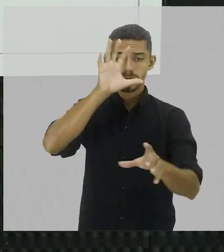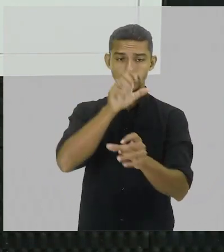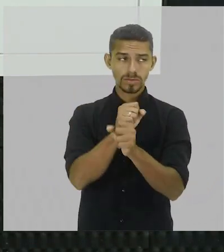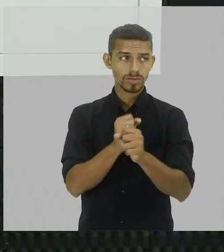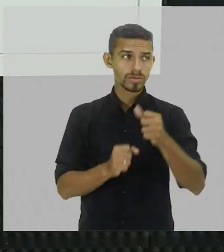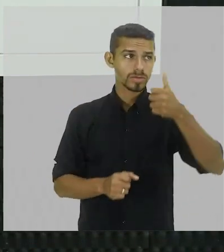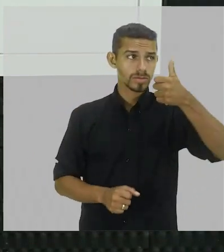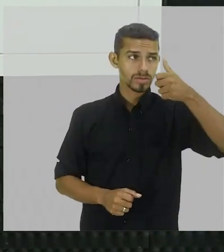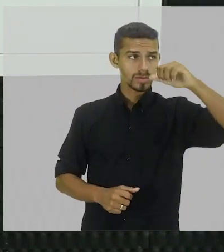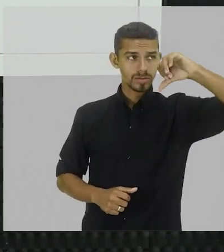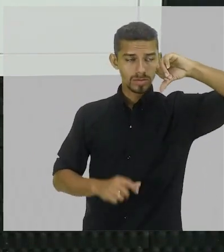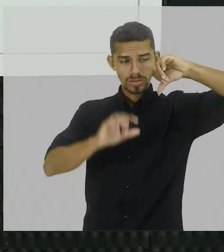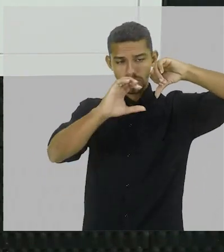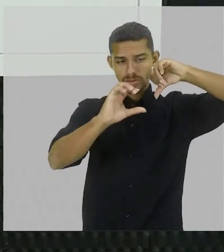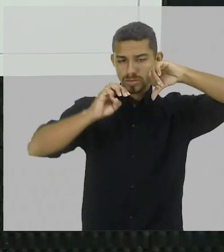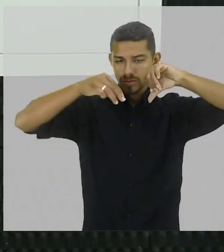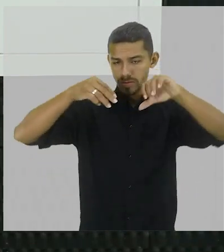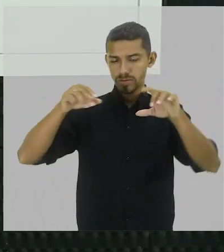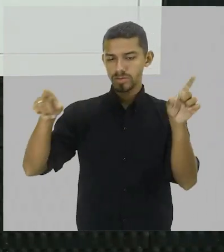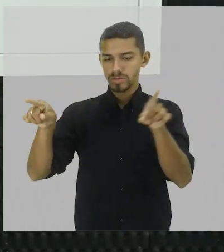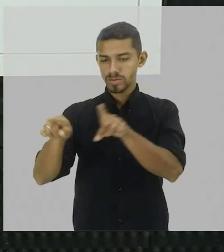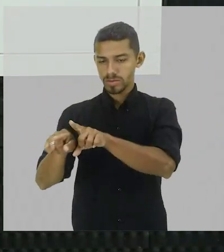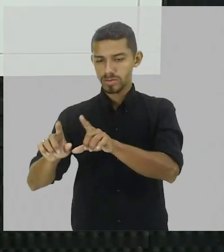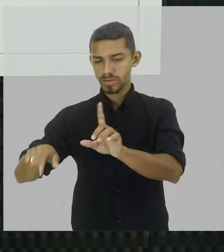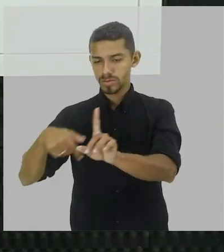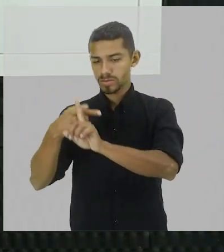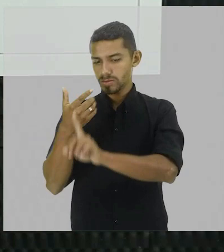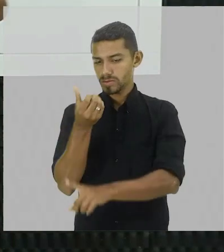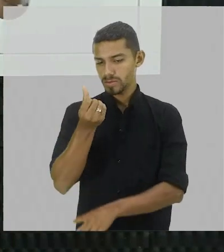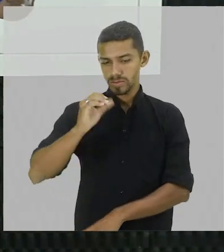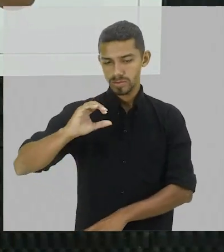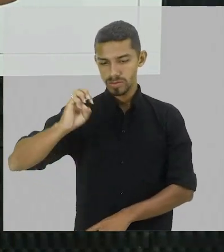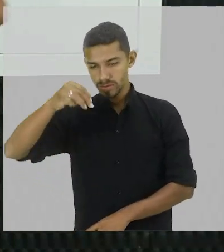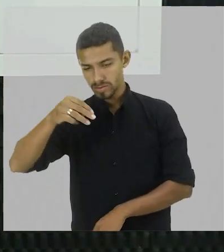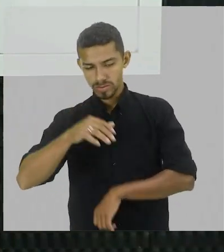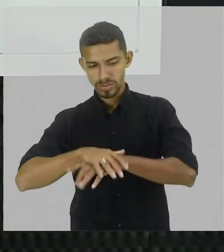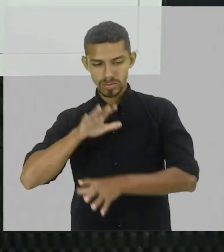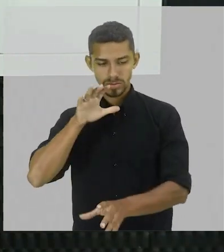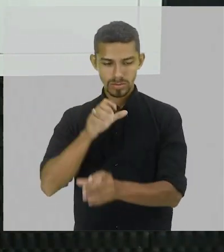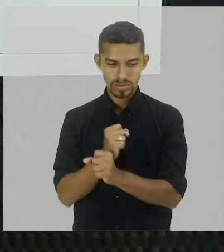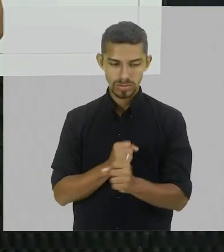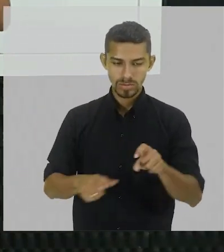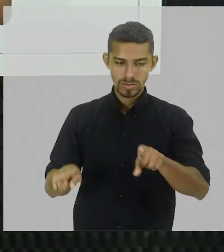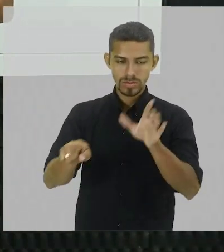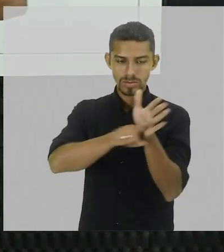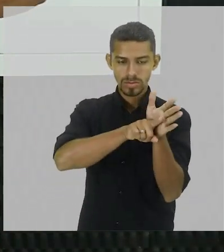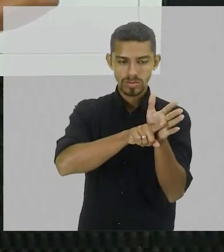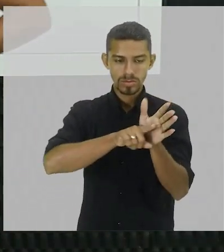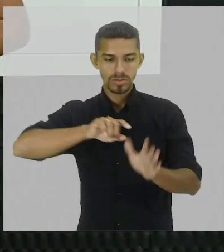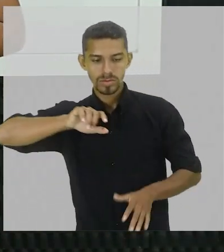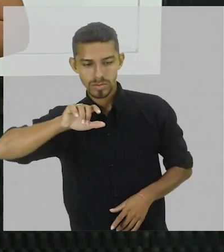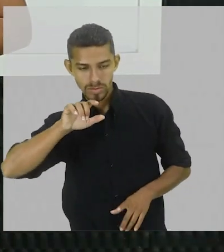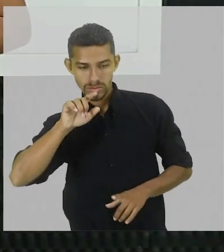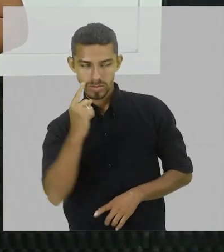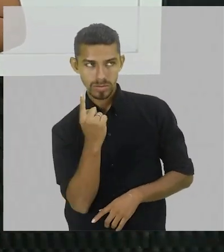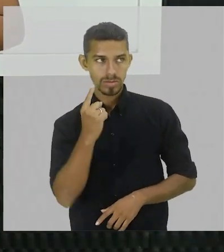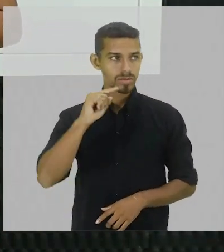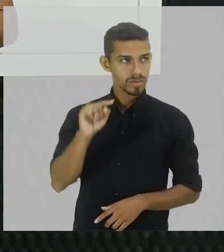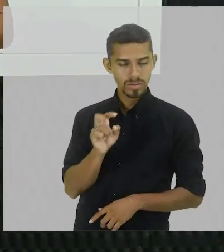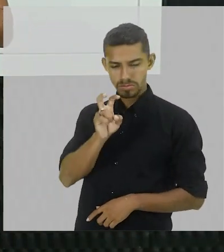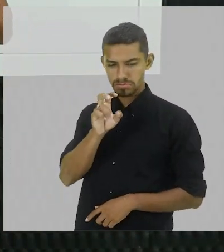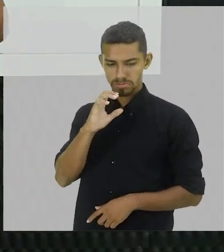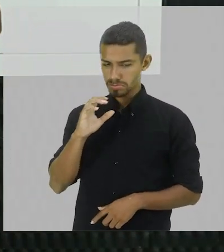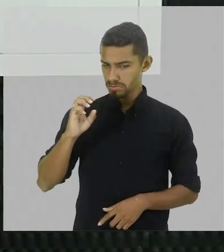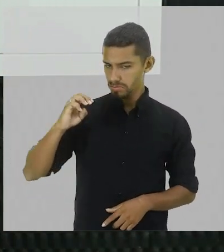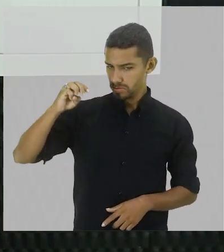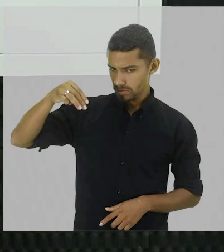menos o volume dessa pirâmide que fica no topo, vai ser justamente o volume de parafina que ele vai usar.